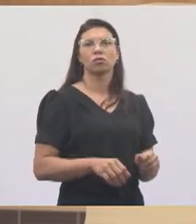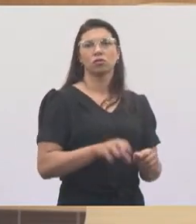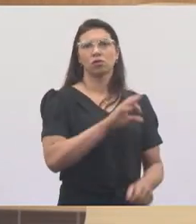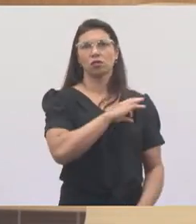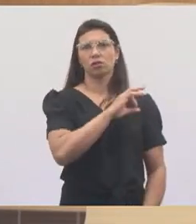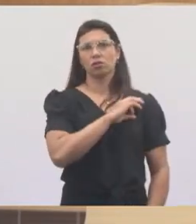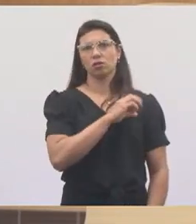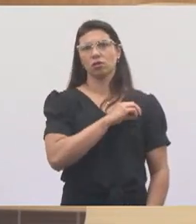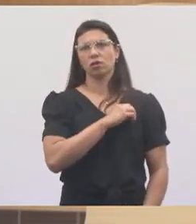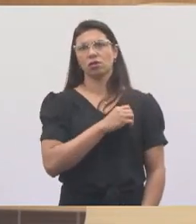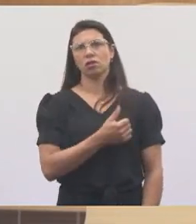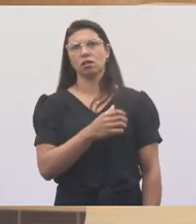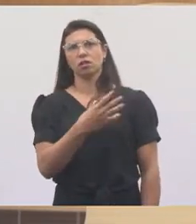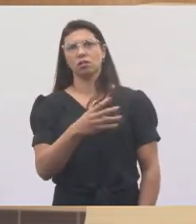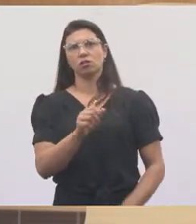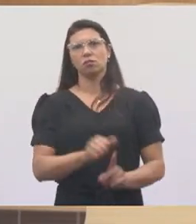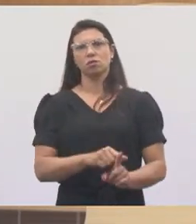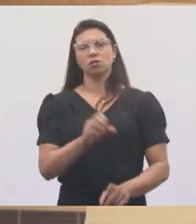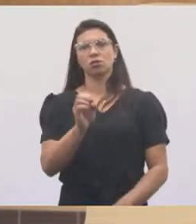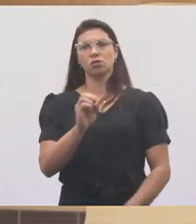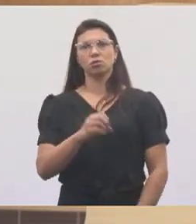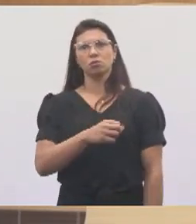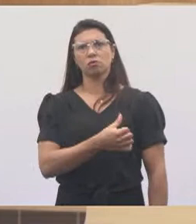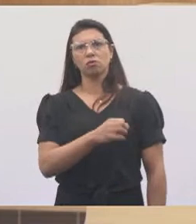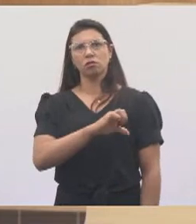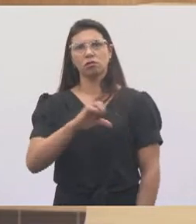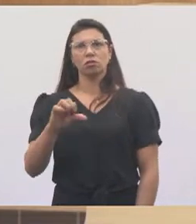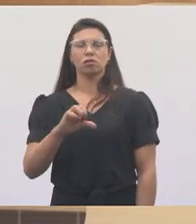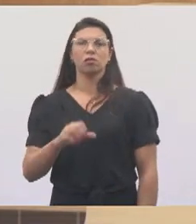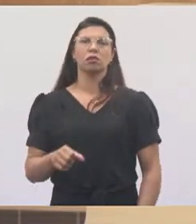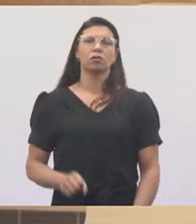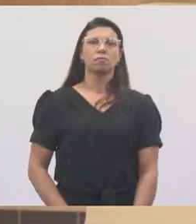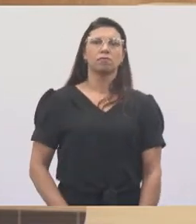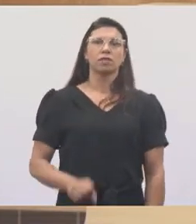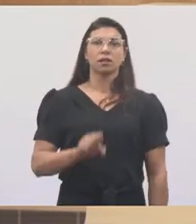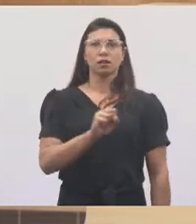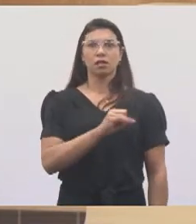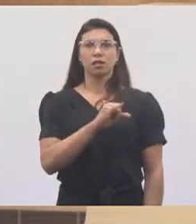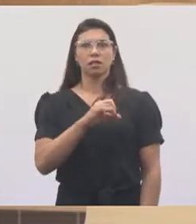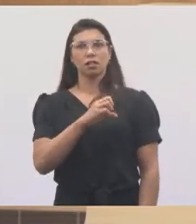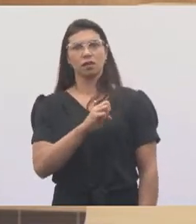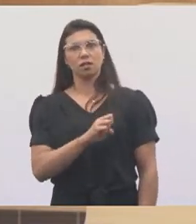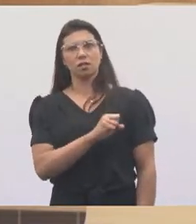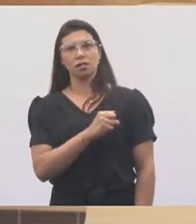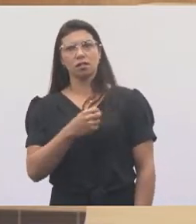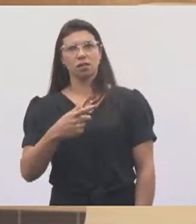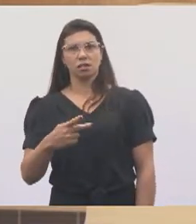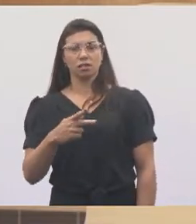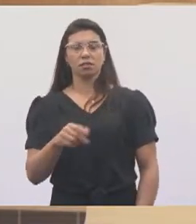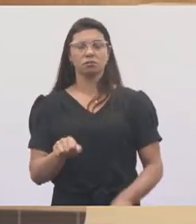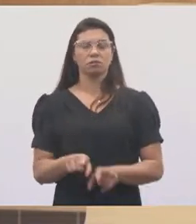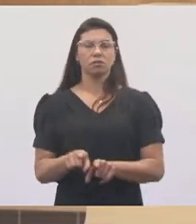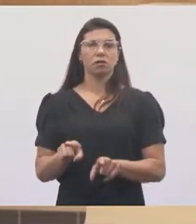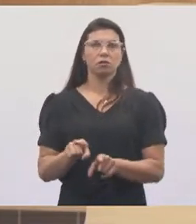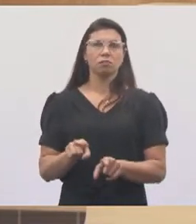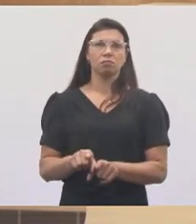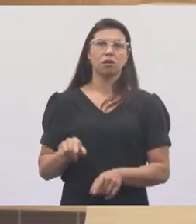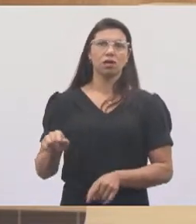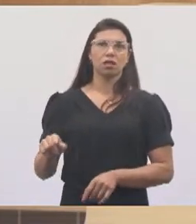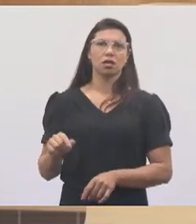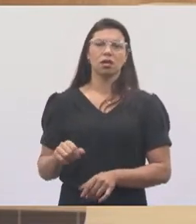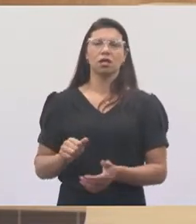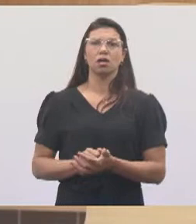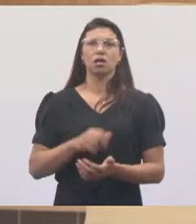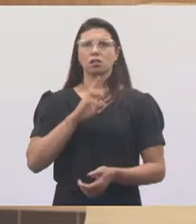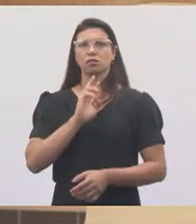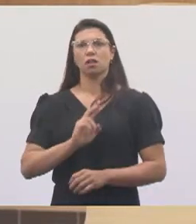Entorpecentes, dia 14 de outubro de 1999. Pela Ciesp, em 16 de agosto de 1999, face à eficácia dos resultados positivos